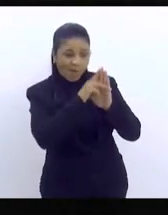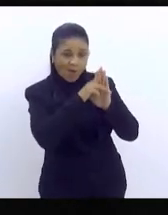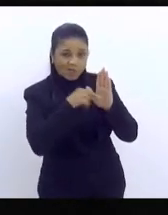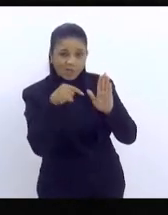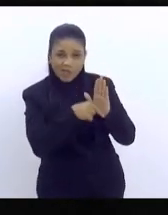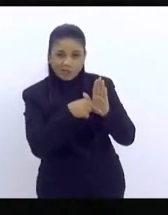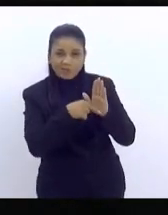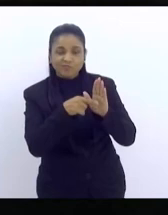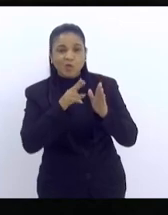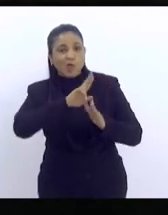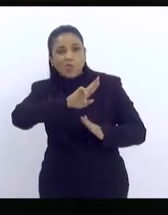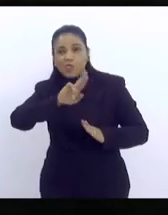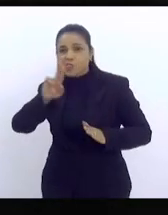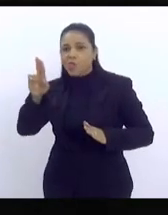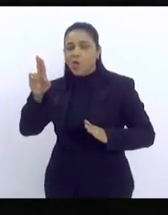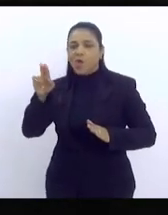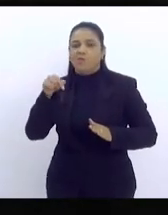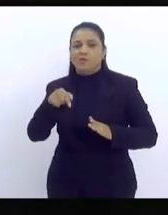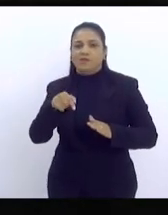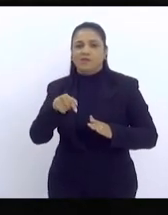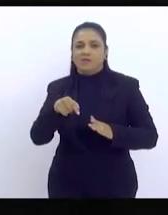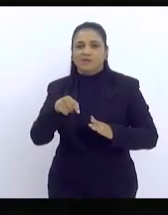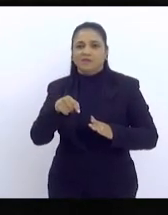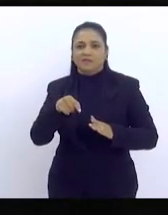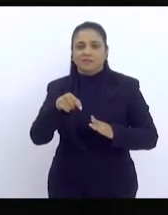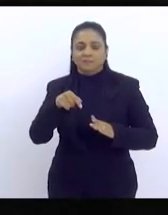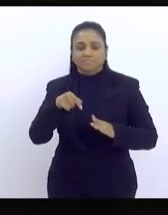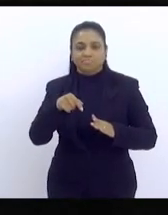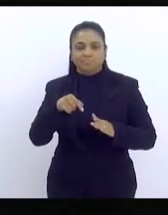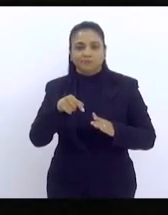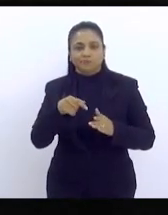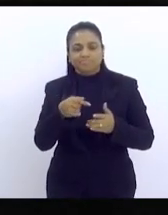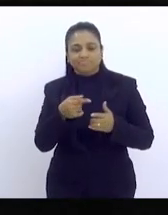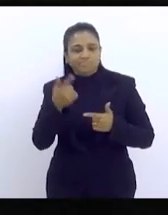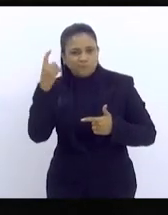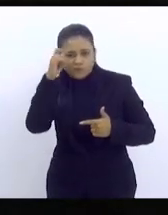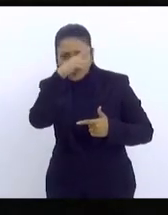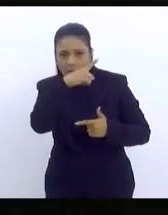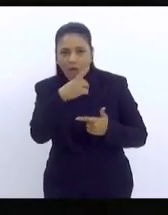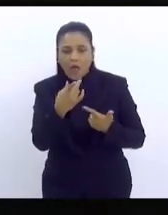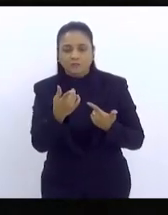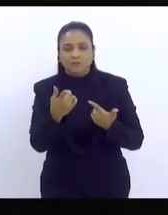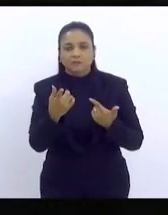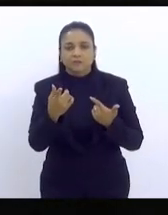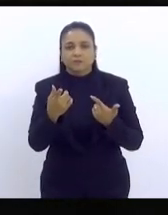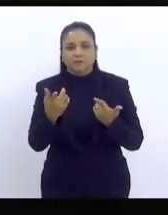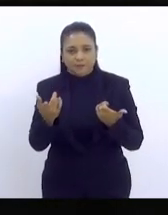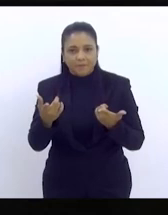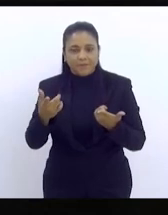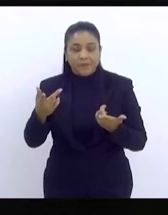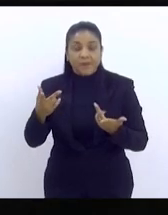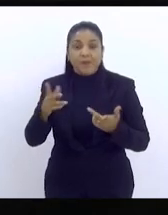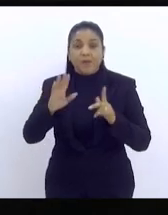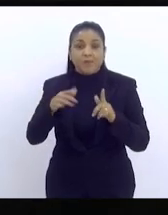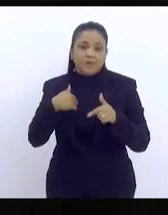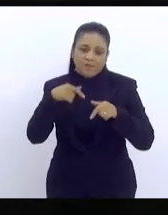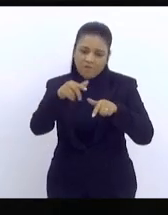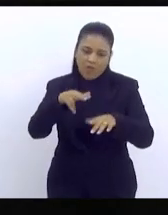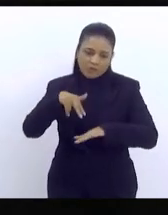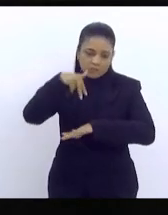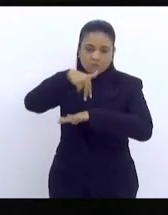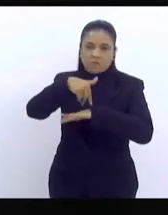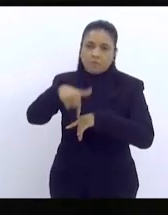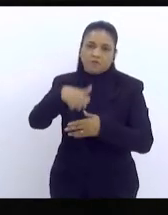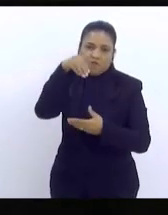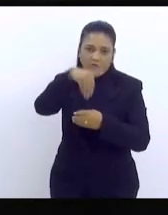manobras burocráticas não foi não viesse ao plenário para ser votado o tema racial é um tema que emerge